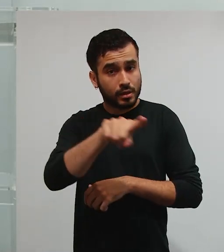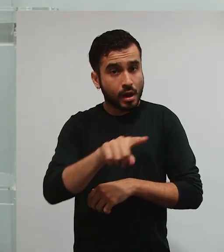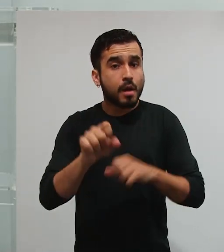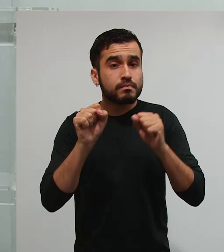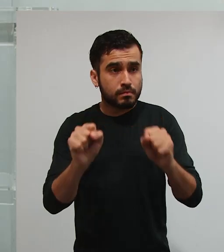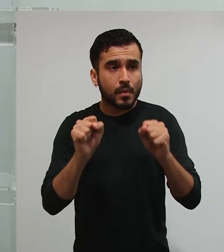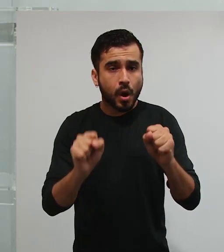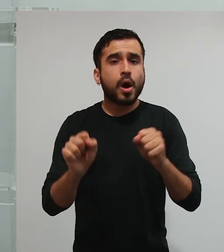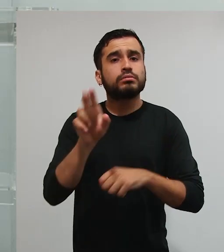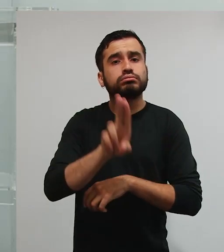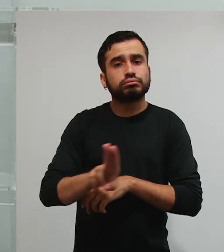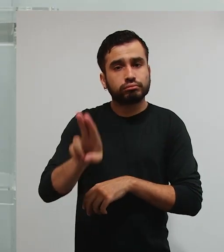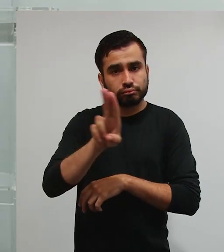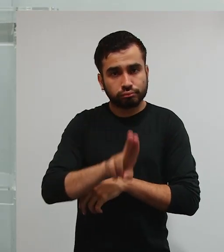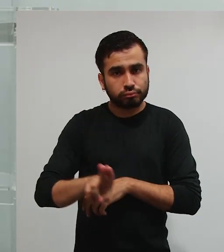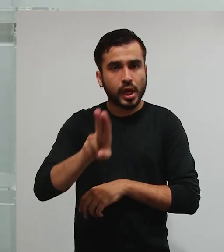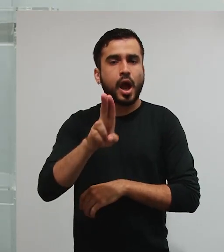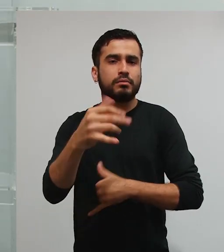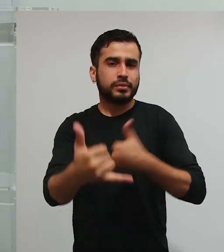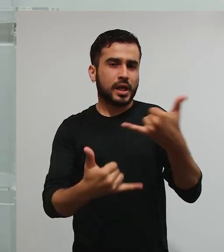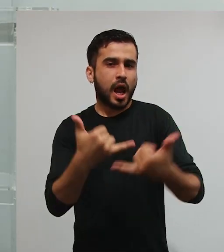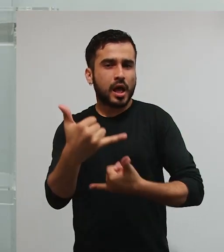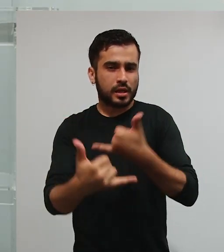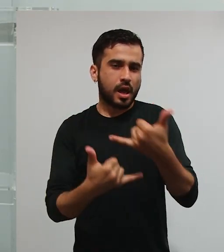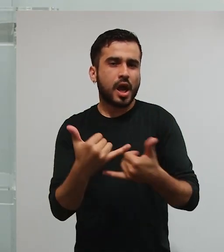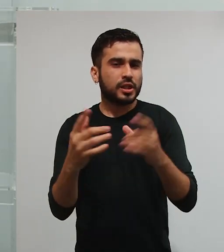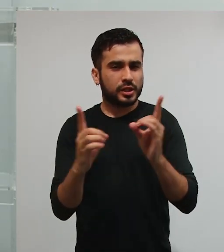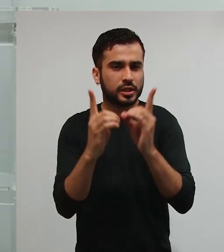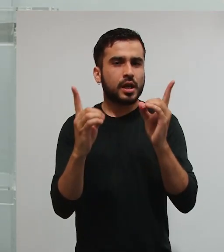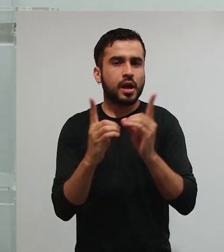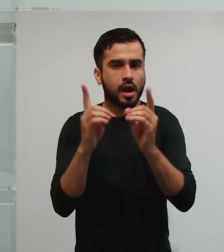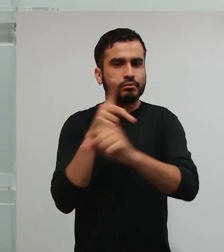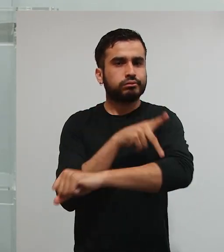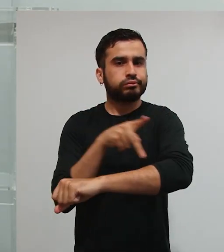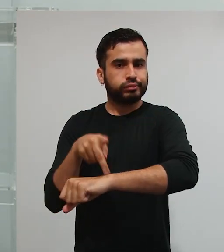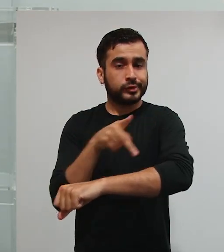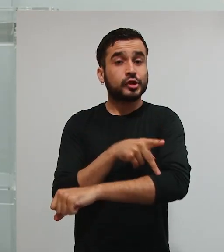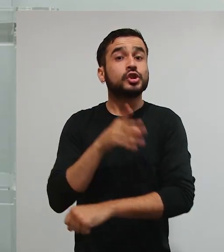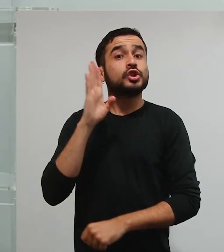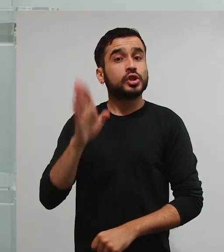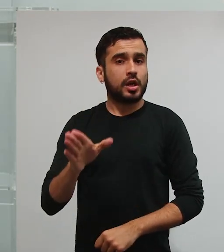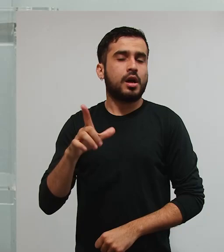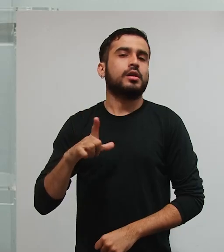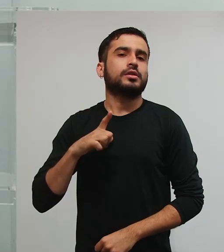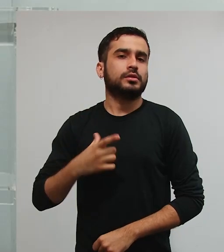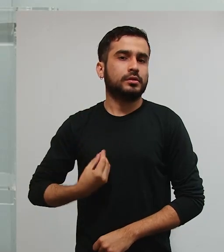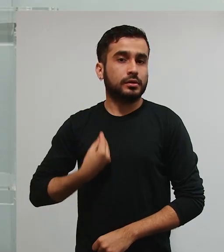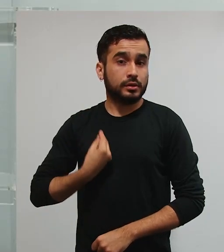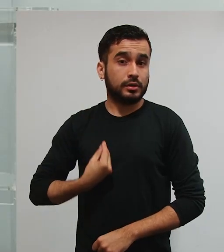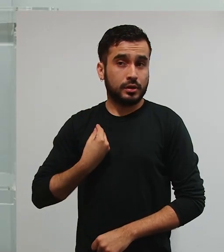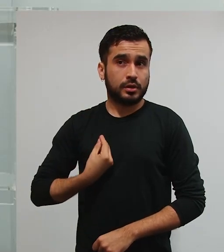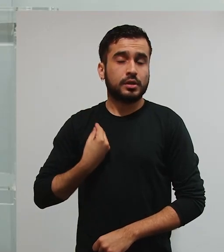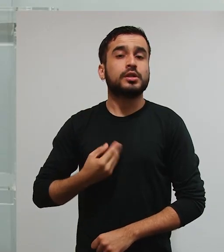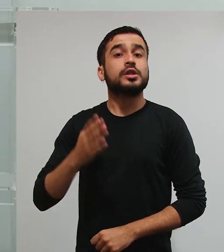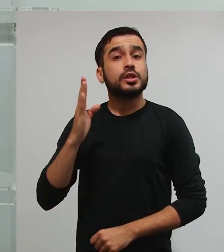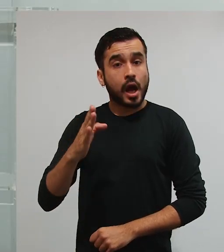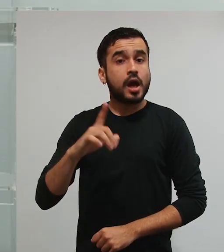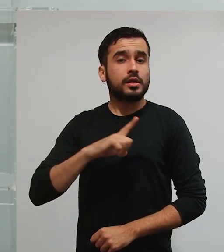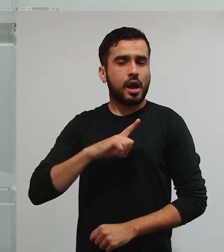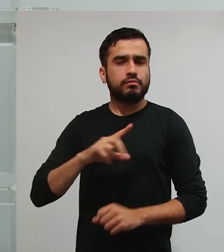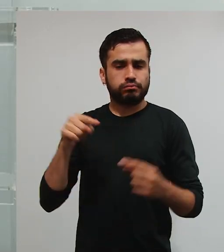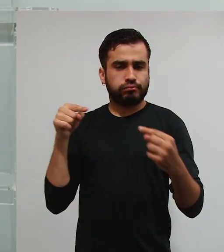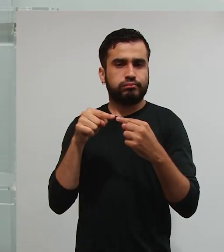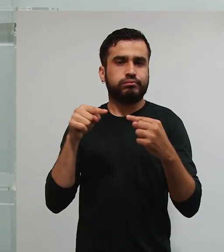podem aí utilizar jogos didático-pedagógicos que já existem sobre gestão educacional, que já tratam, né, de